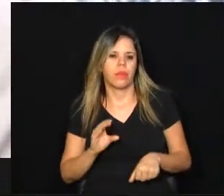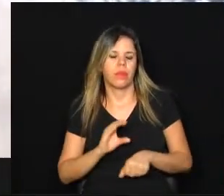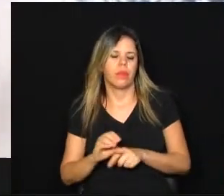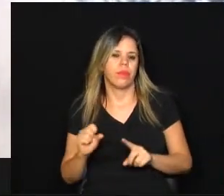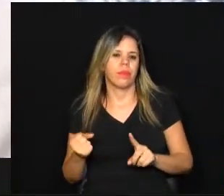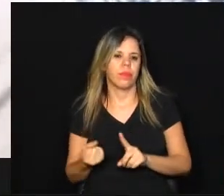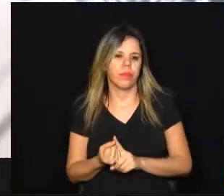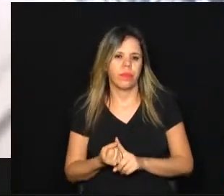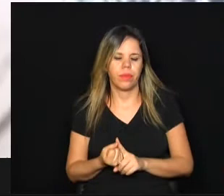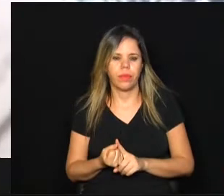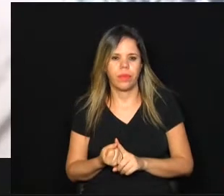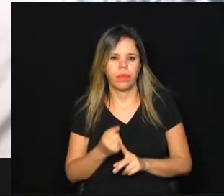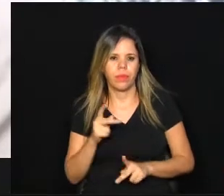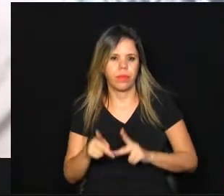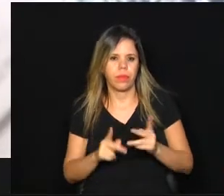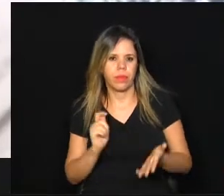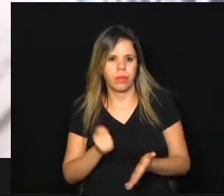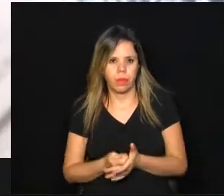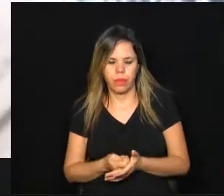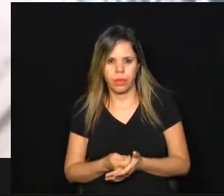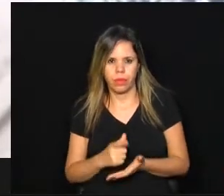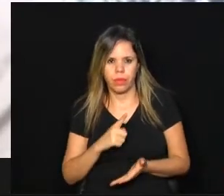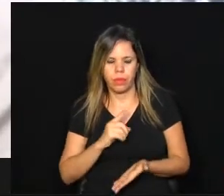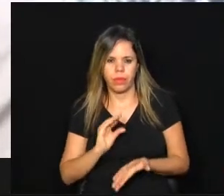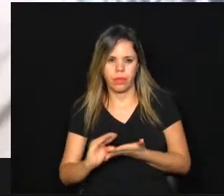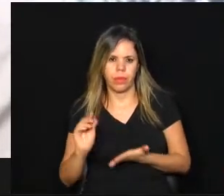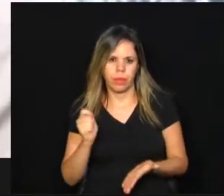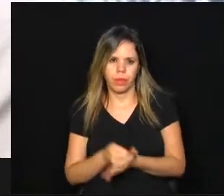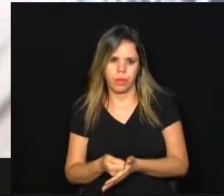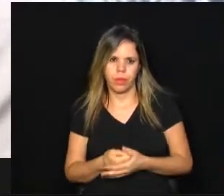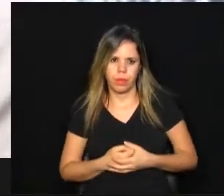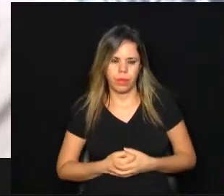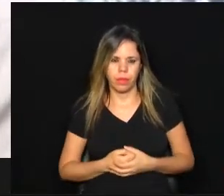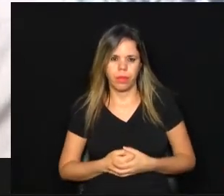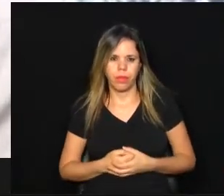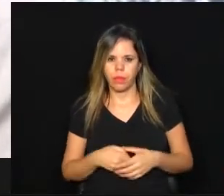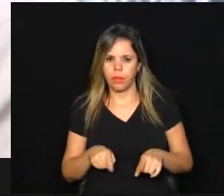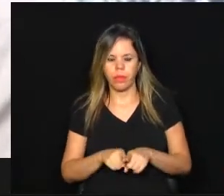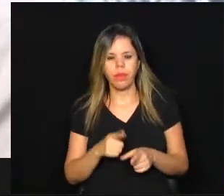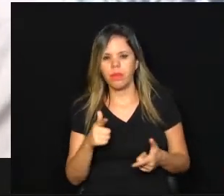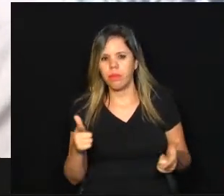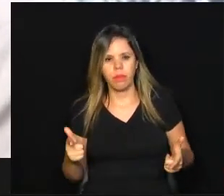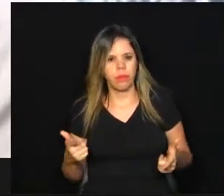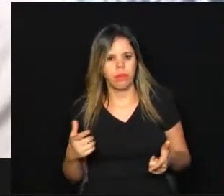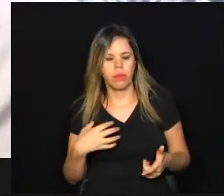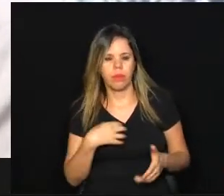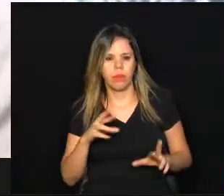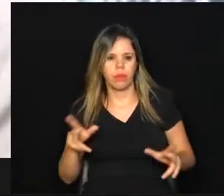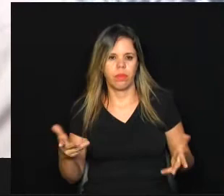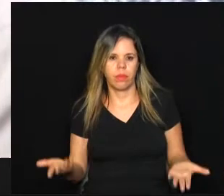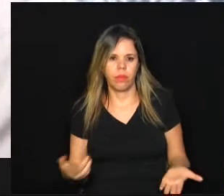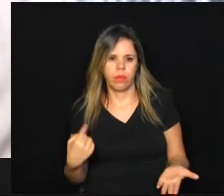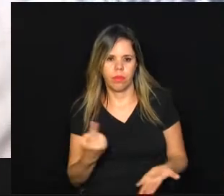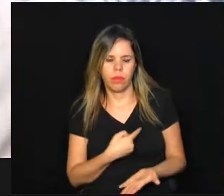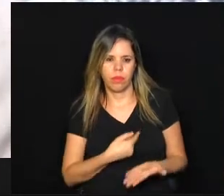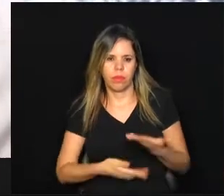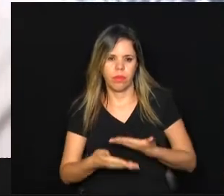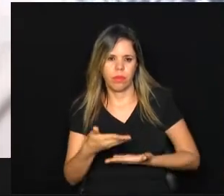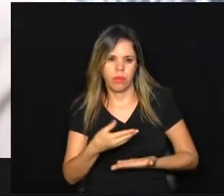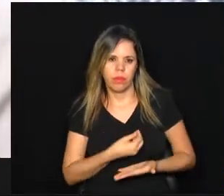que aqueles que estão pagando têm que arcar, e também não tem maneira de ser diferente enquanto nós convivemos com